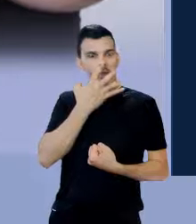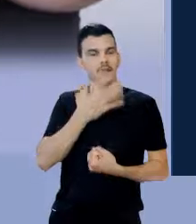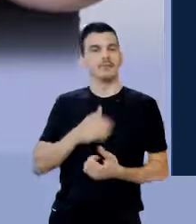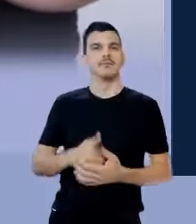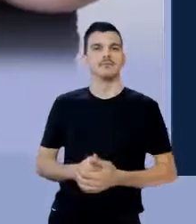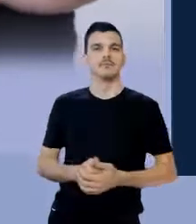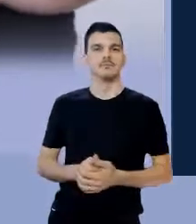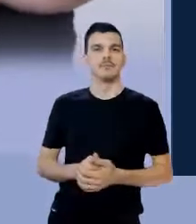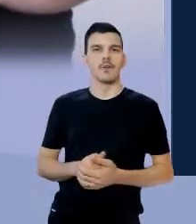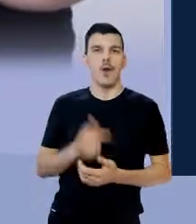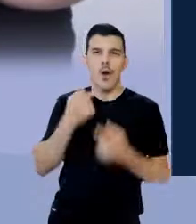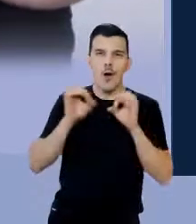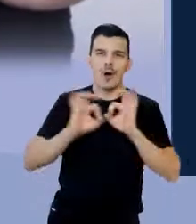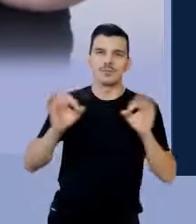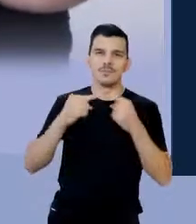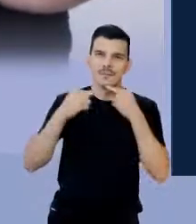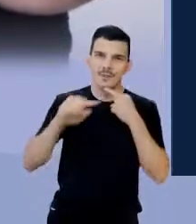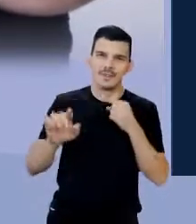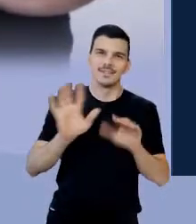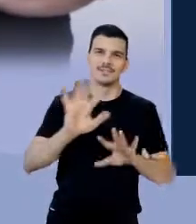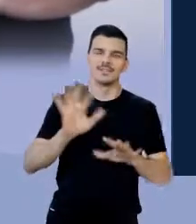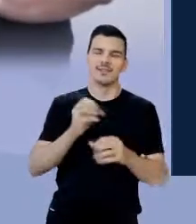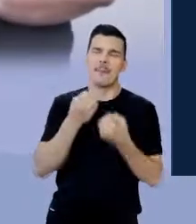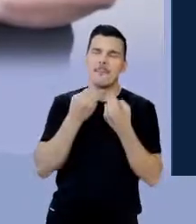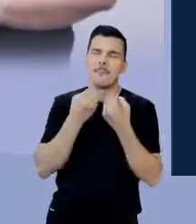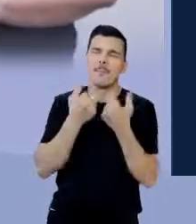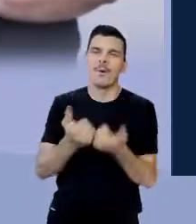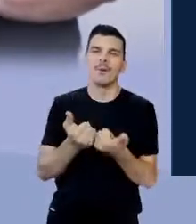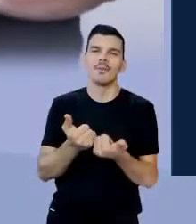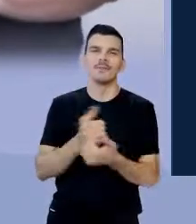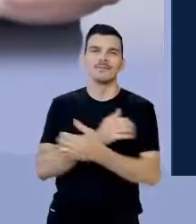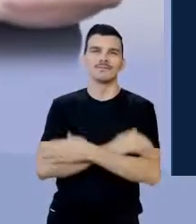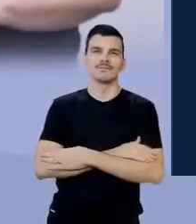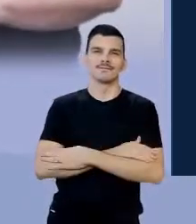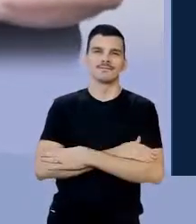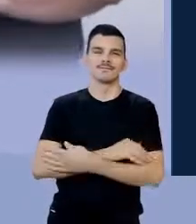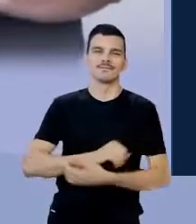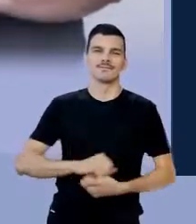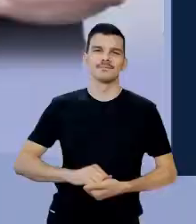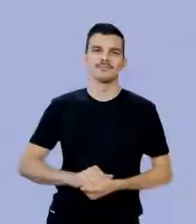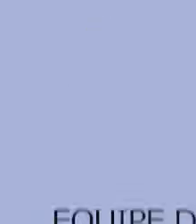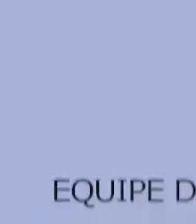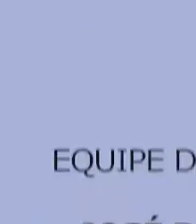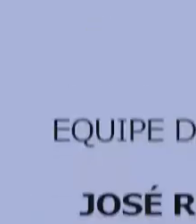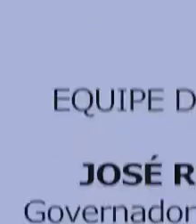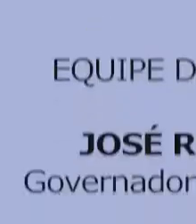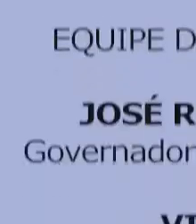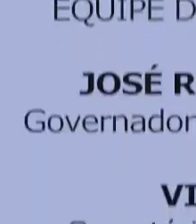pessoas. Ótima semana para você, tudo de bom, excelente trabalho.